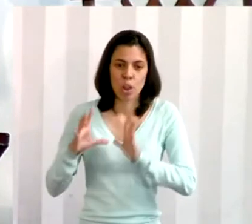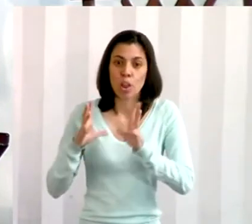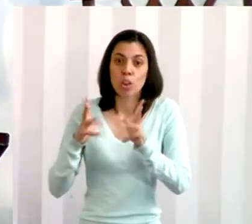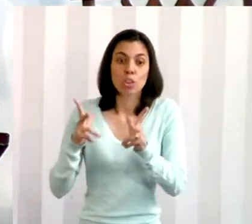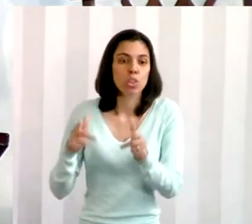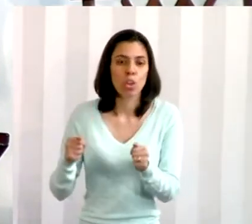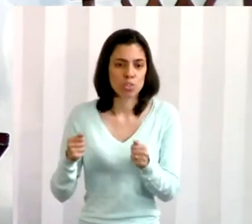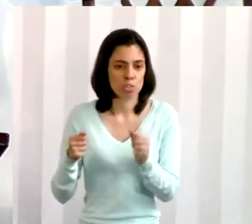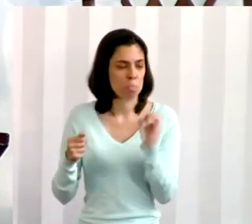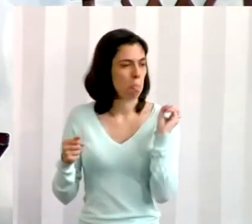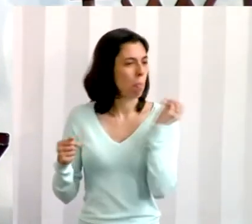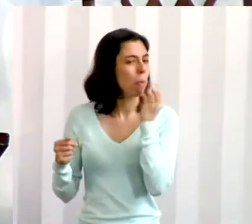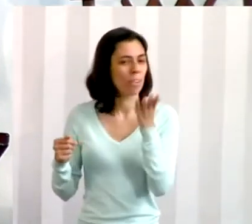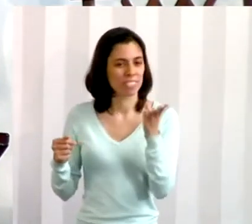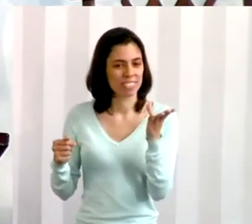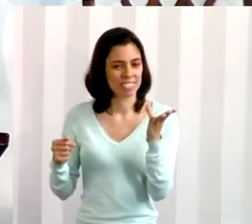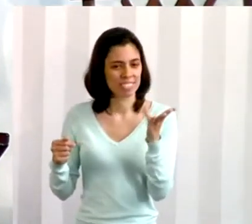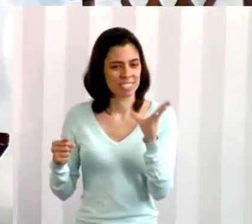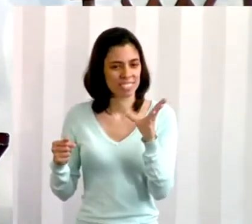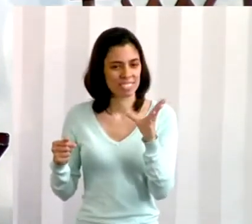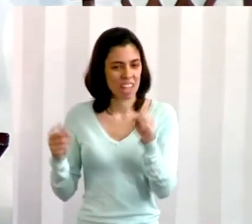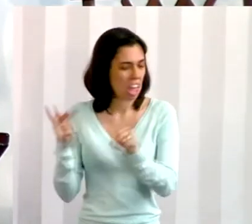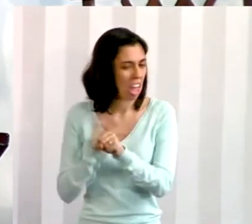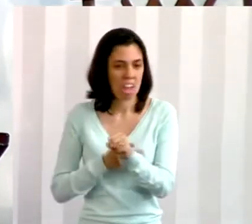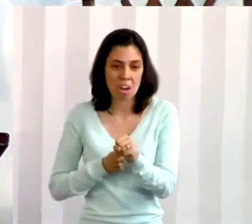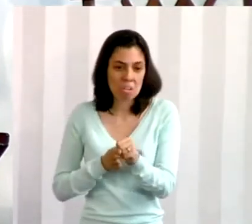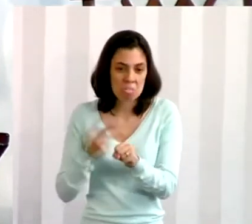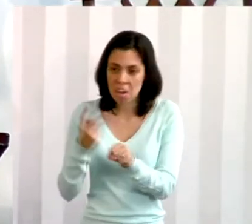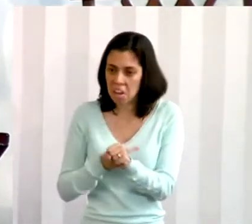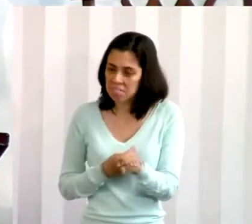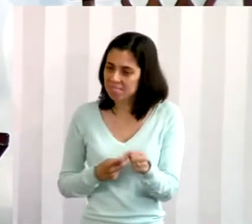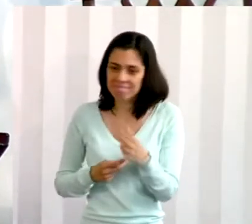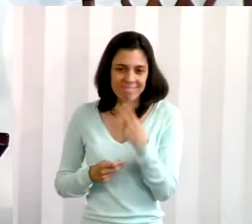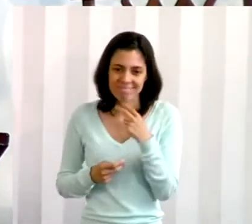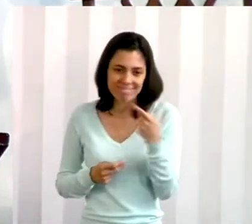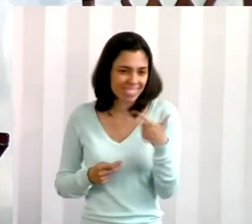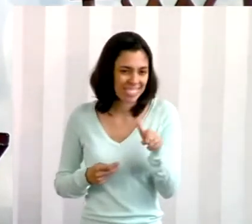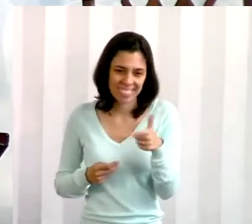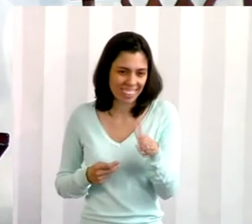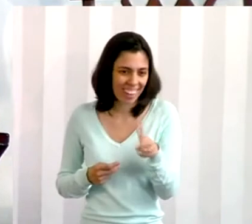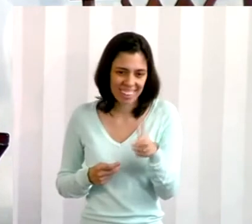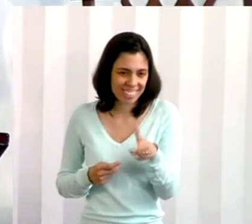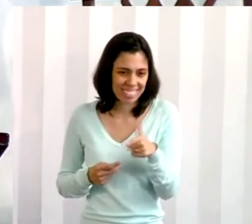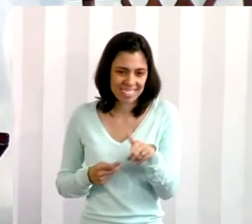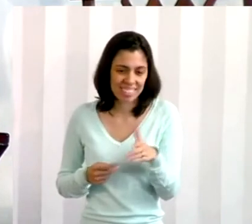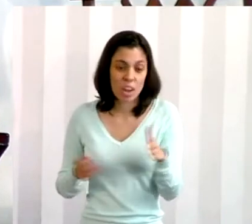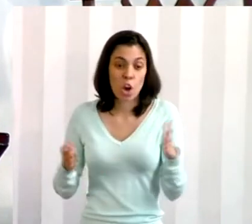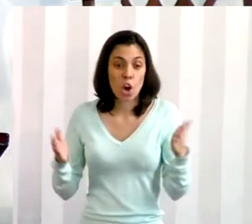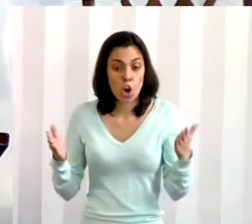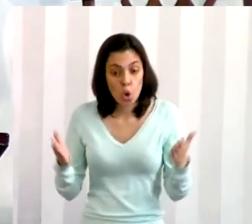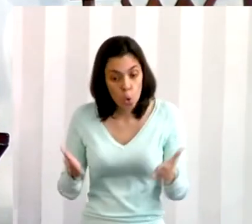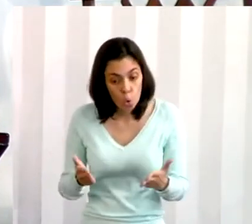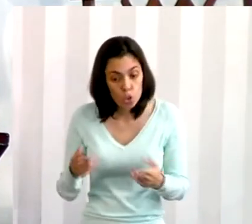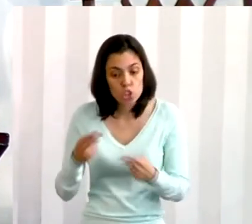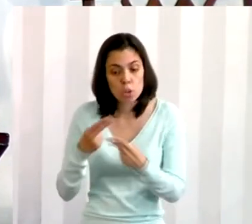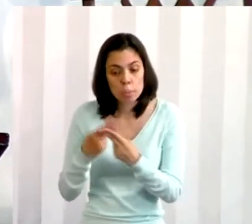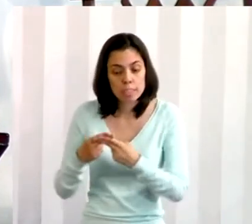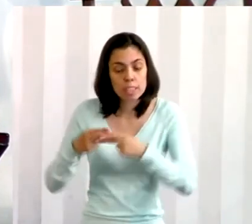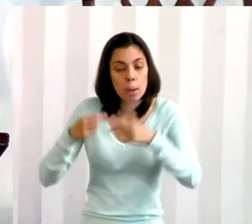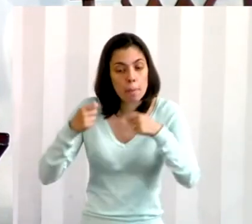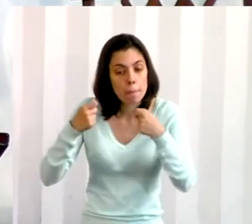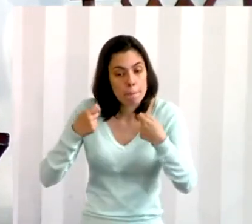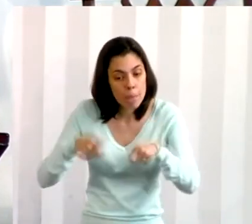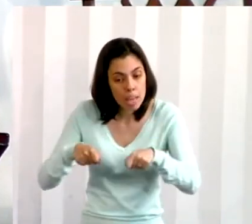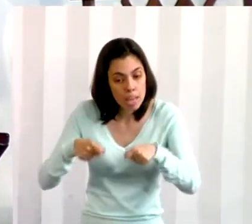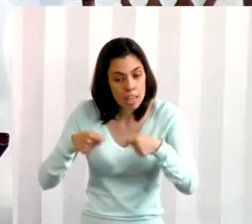com menos paciência. Haverá um dia que isso não será mais necessário. Hoje, paciência é necessária.